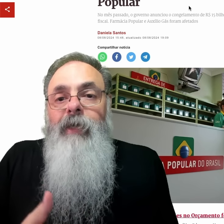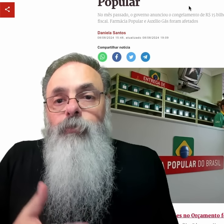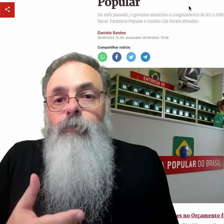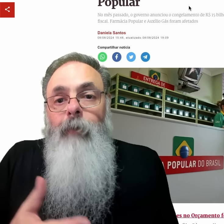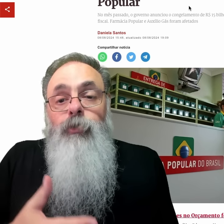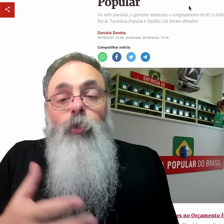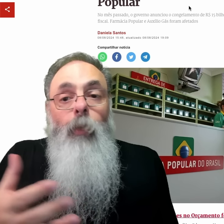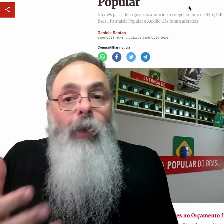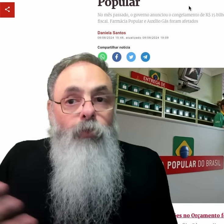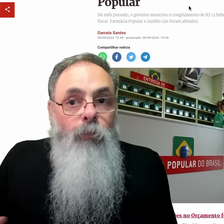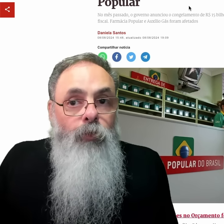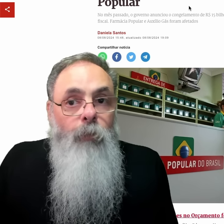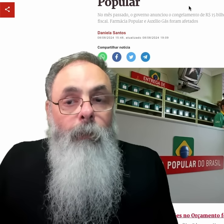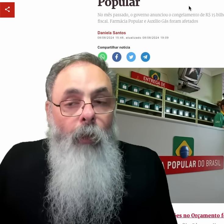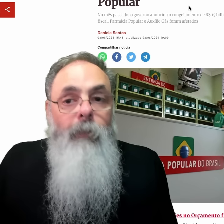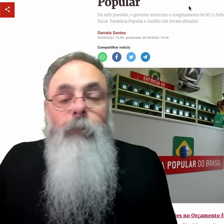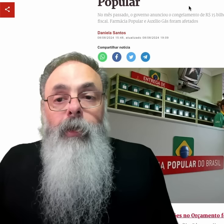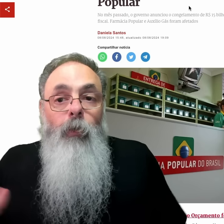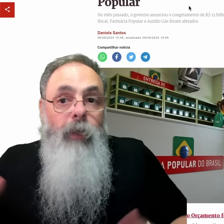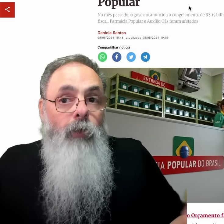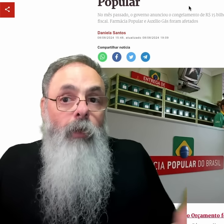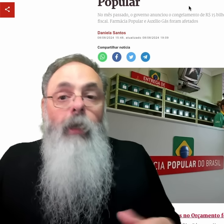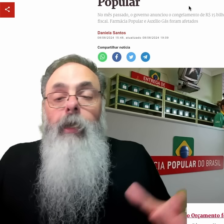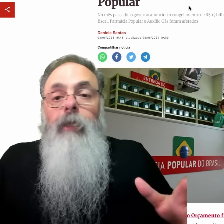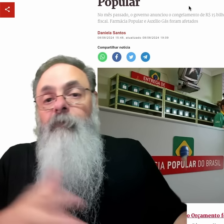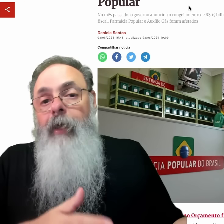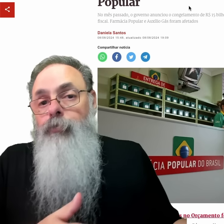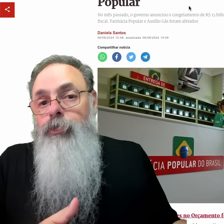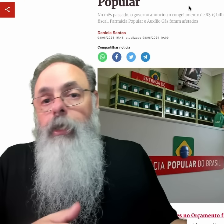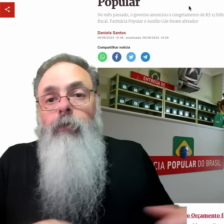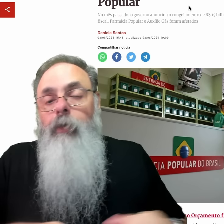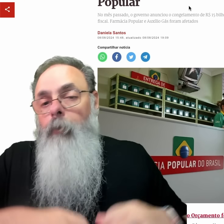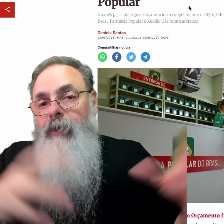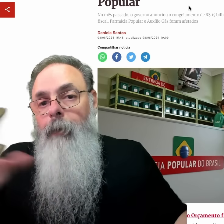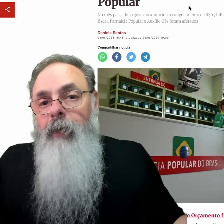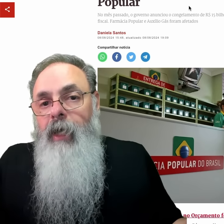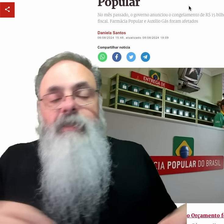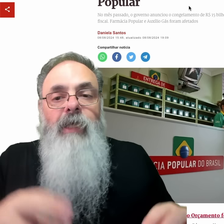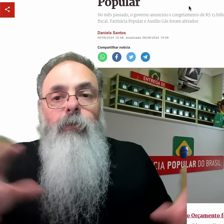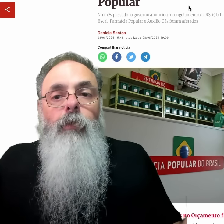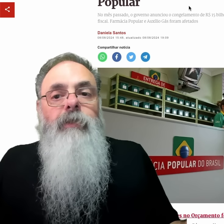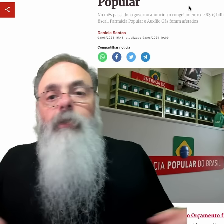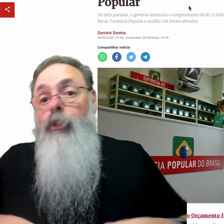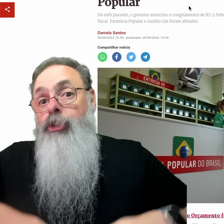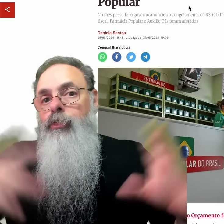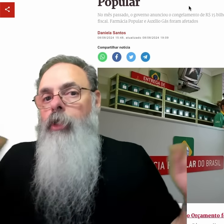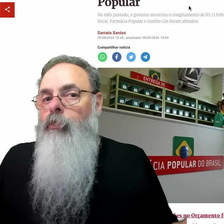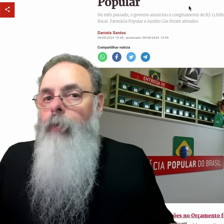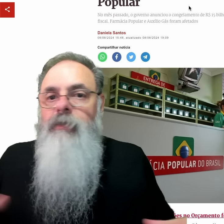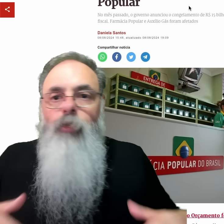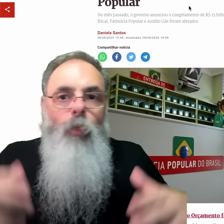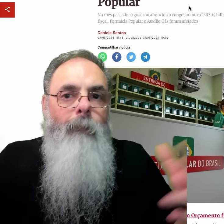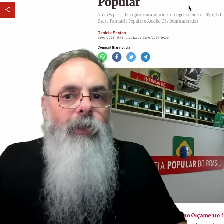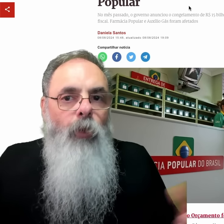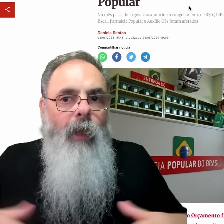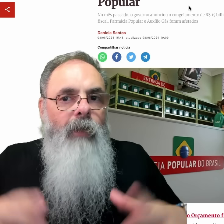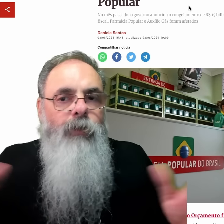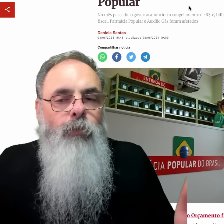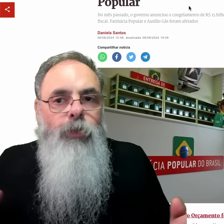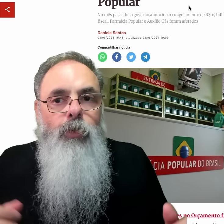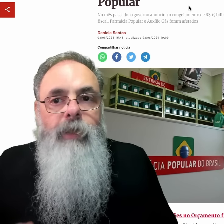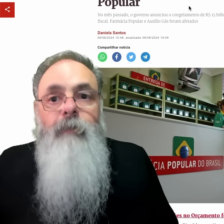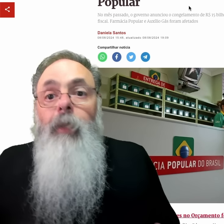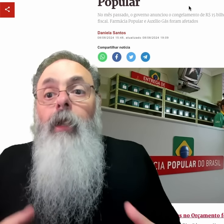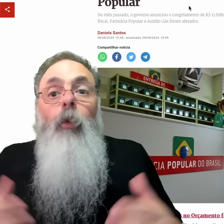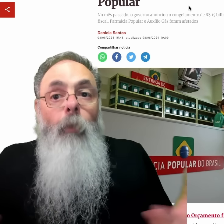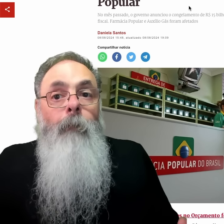a coisa mais Mais Cruel Do mundo pro pobre porque o rico ele investe o dinheiro ele bota em aplicação em coisa tal tira o dinheiro do Brasil compra dólar faz